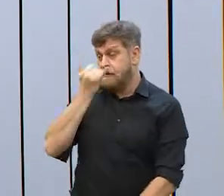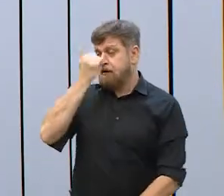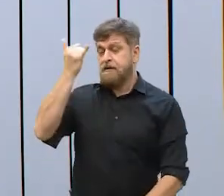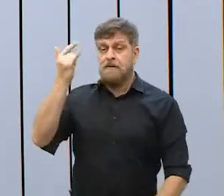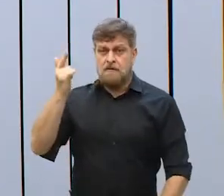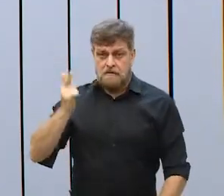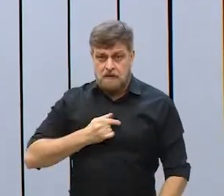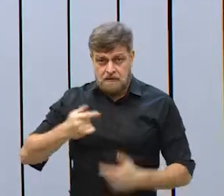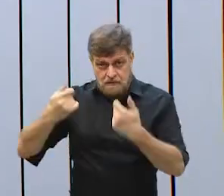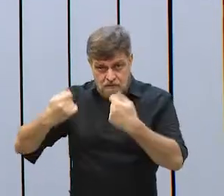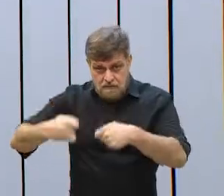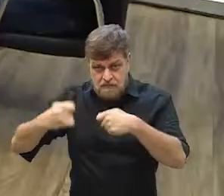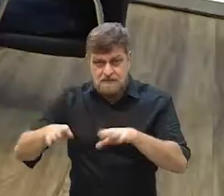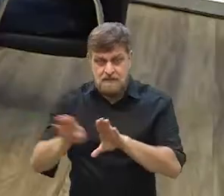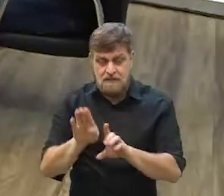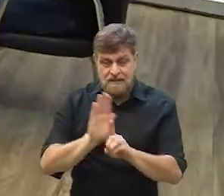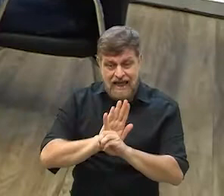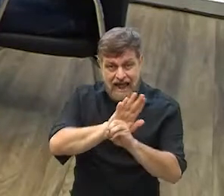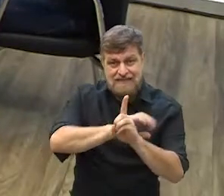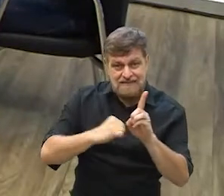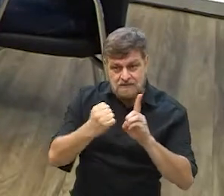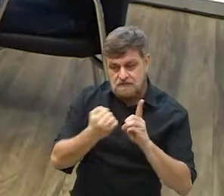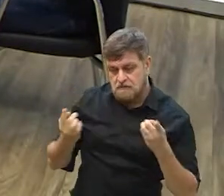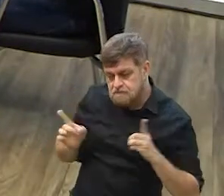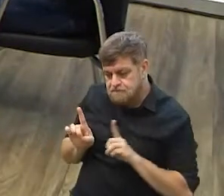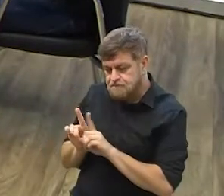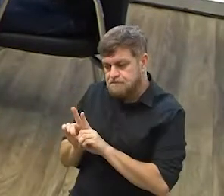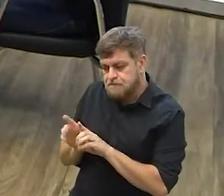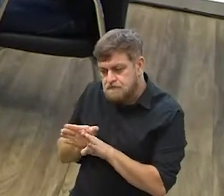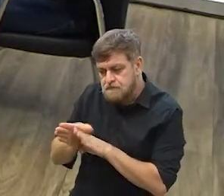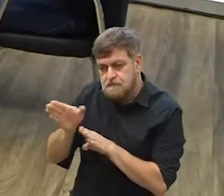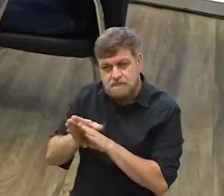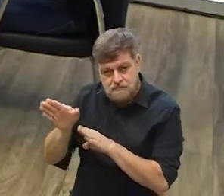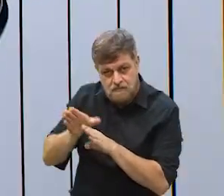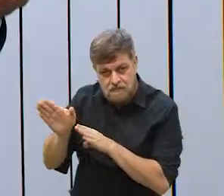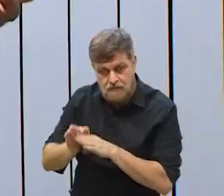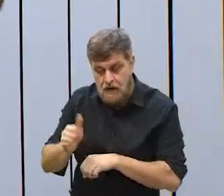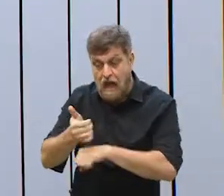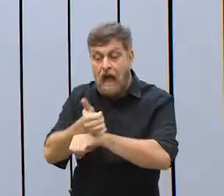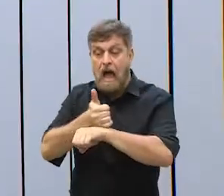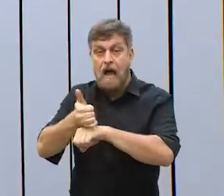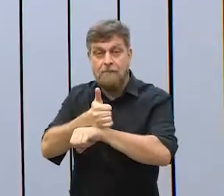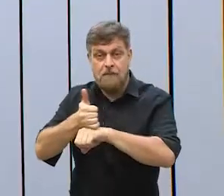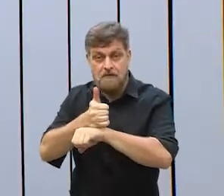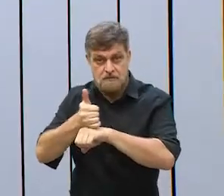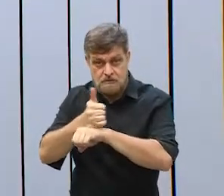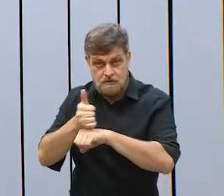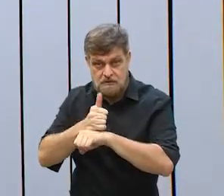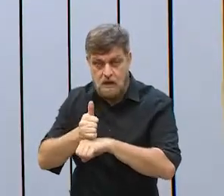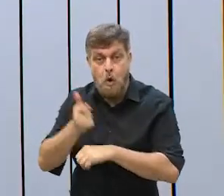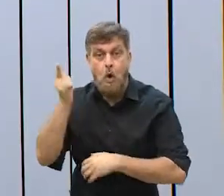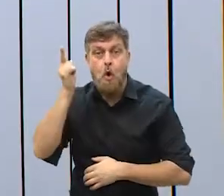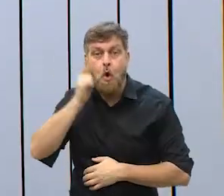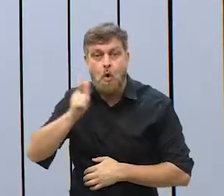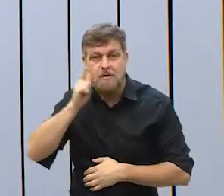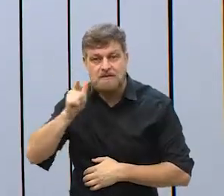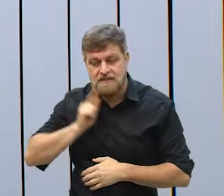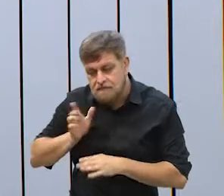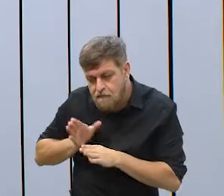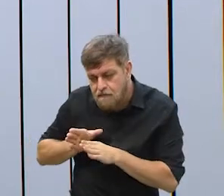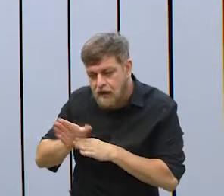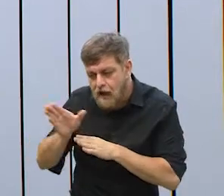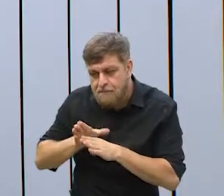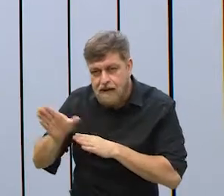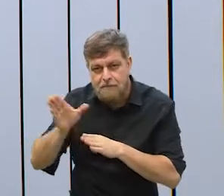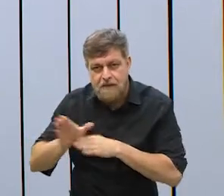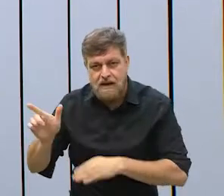é preciso assistência social estar perto desses núcleos, para que ela possa chegar e buscar esse